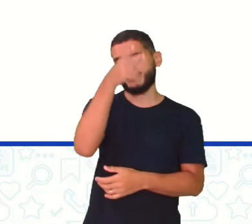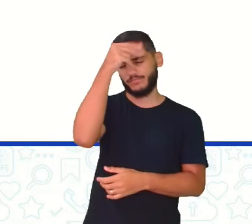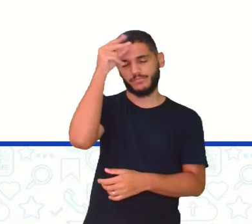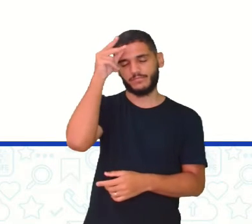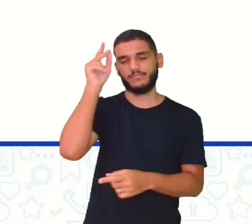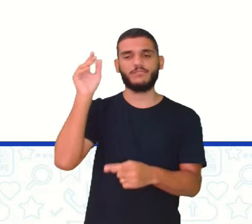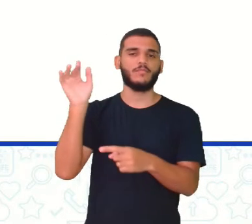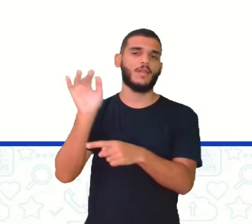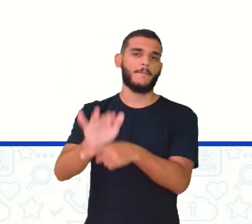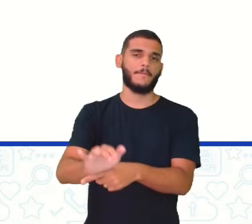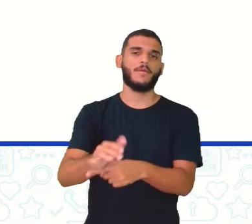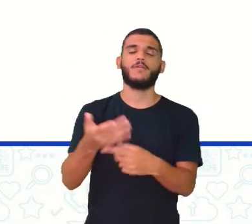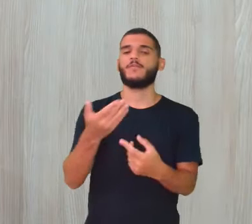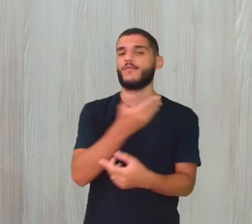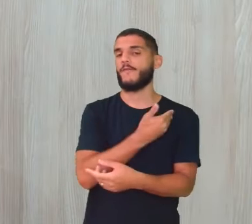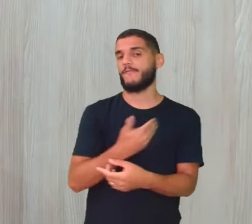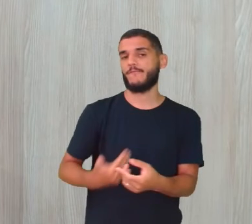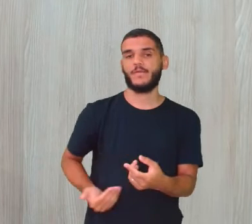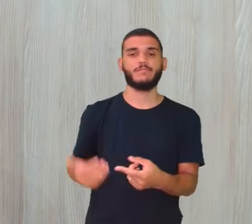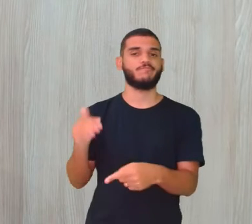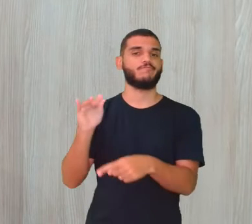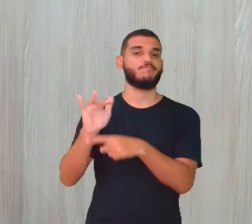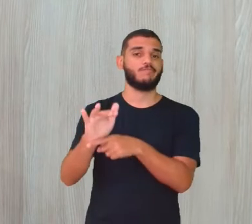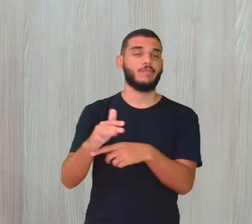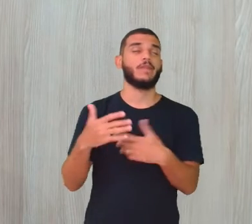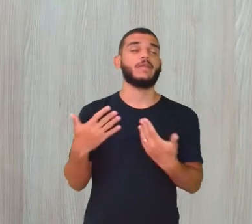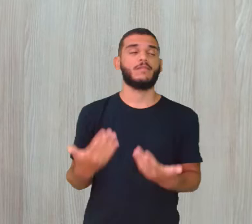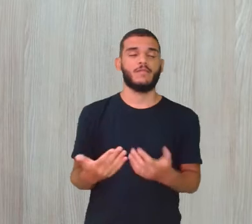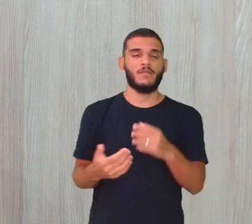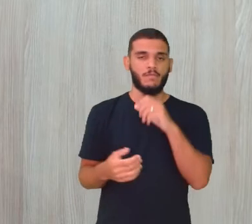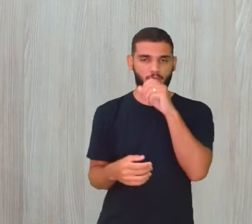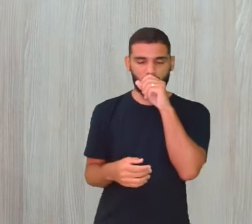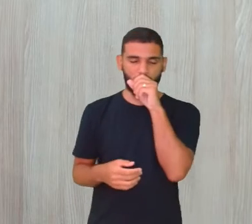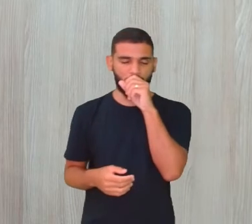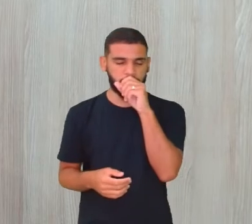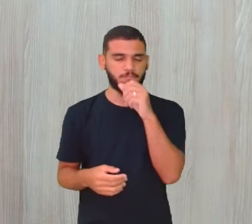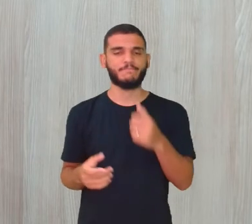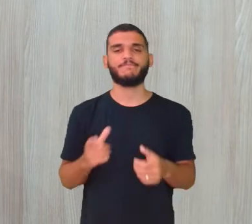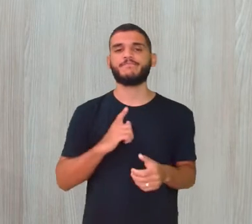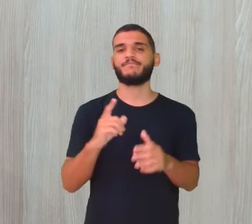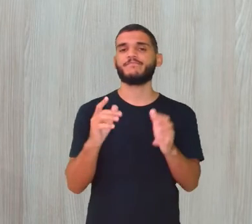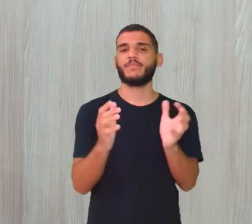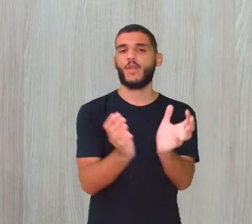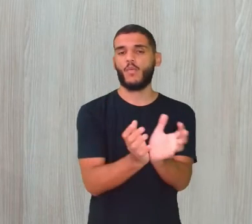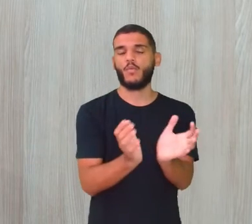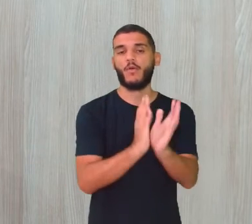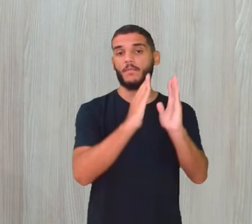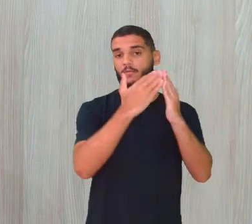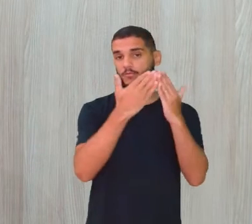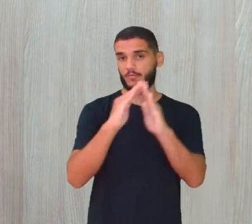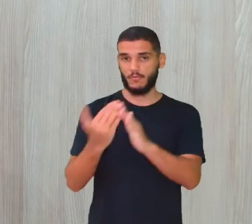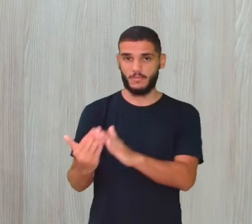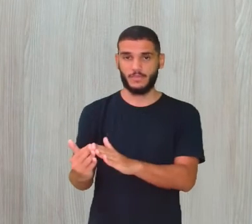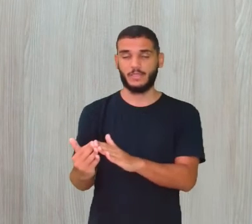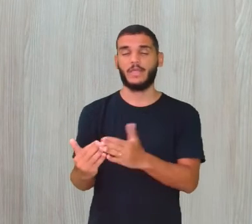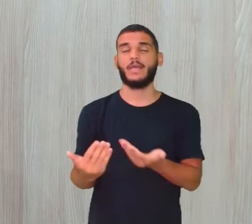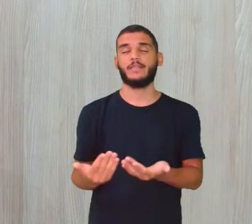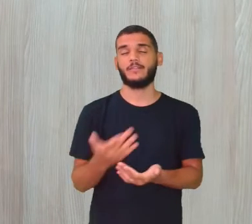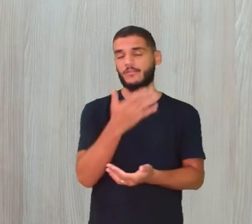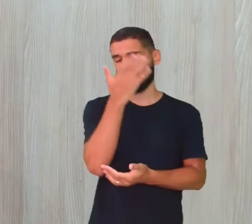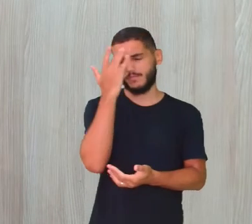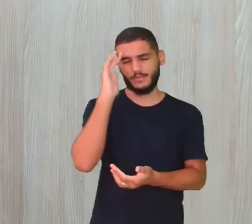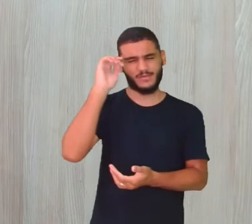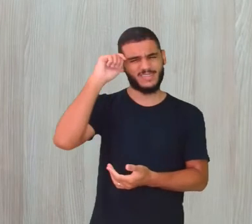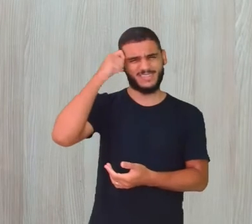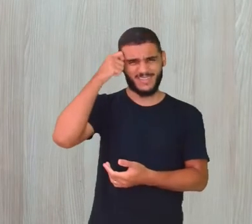a gente vê, né, as comunidades mais periféricas, boa parte ali que estão nas periferias são pessoas negras,